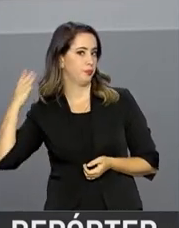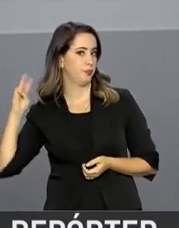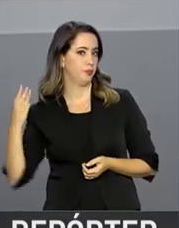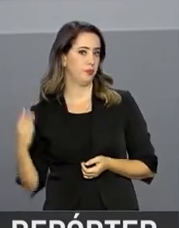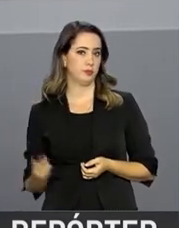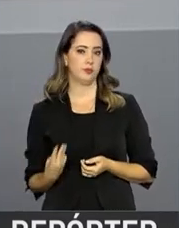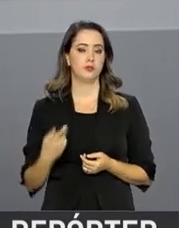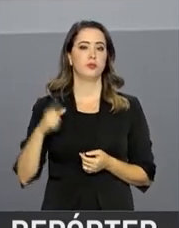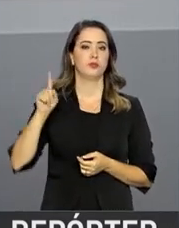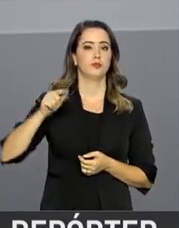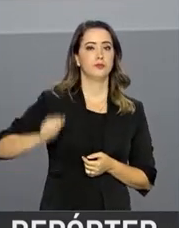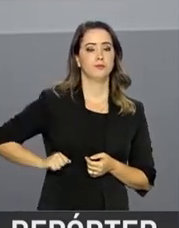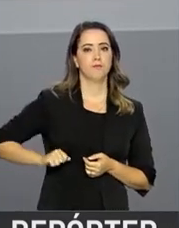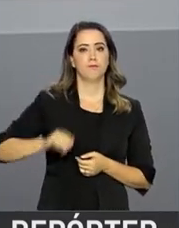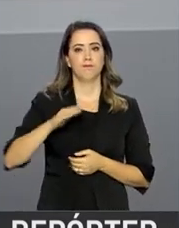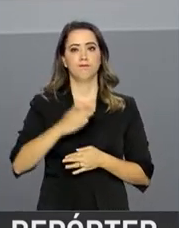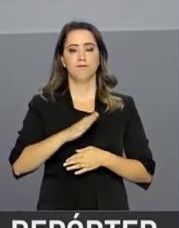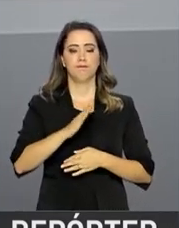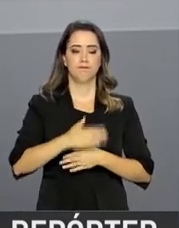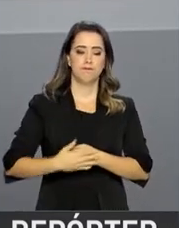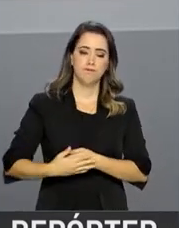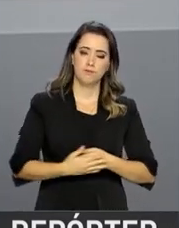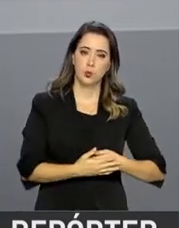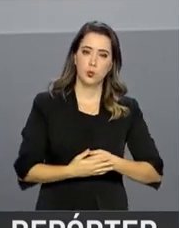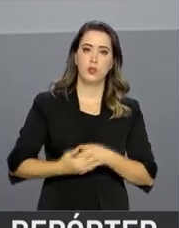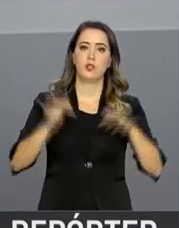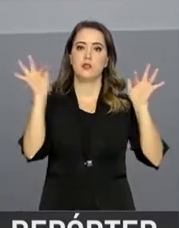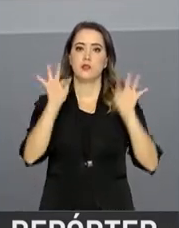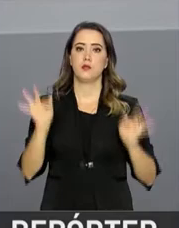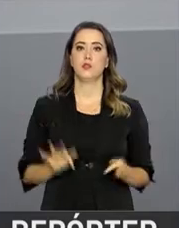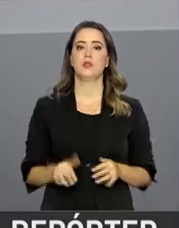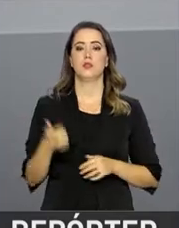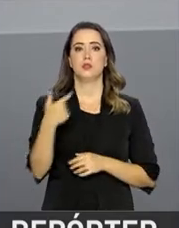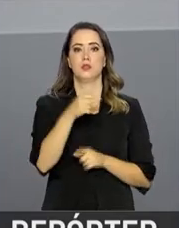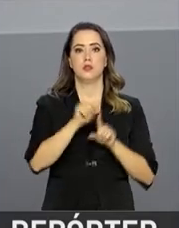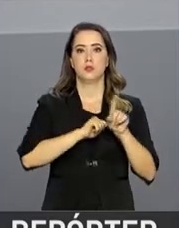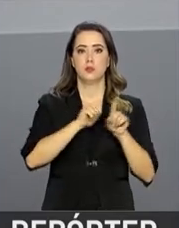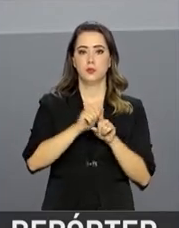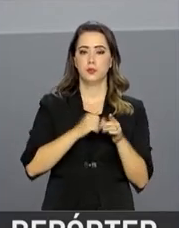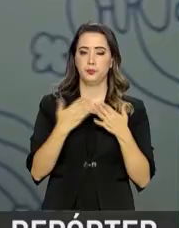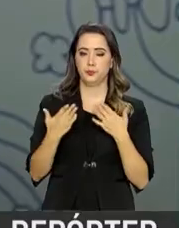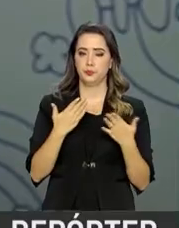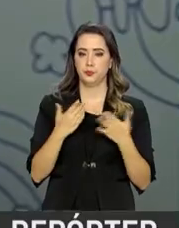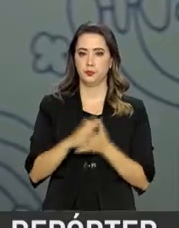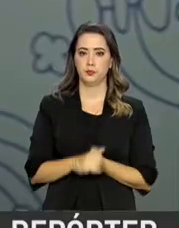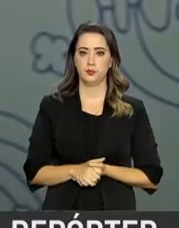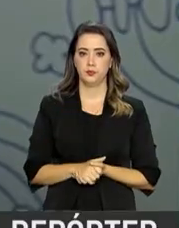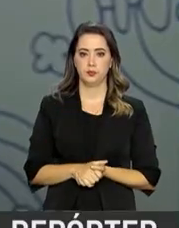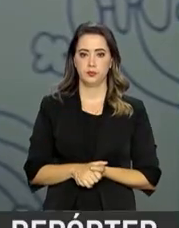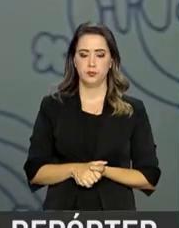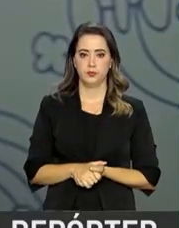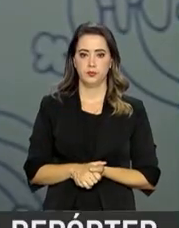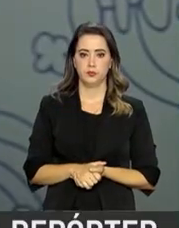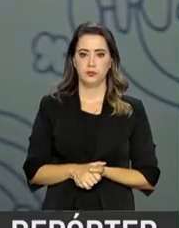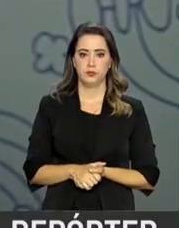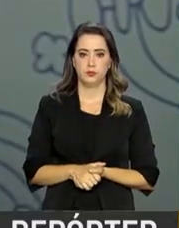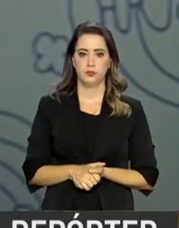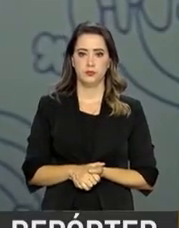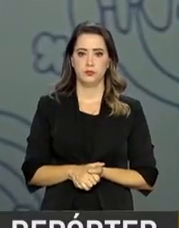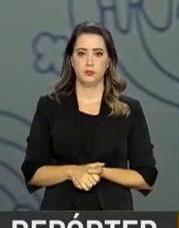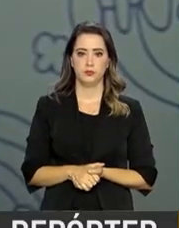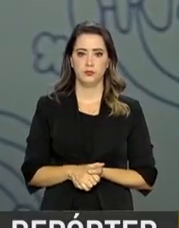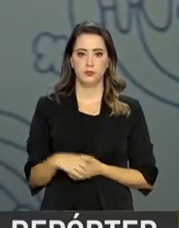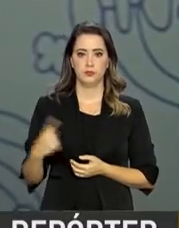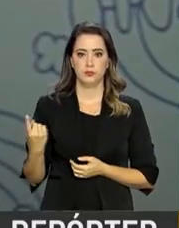embaixadora do criança feliz fez um balanço dos 17 meses do programa estamos recebendo